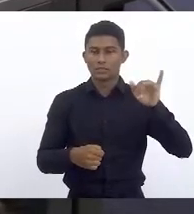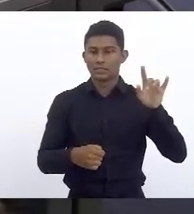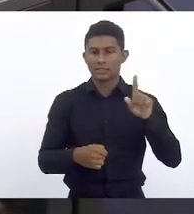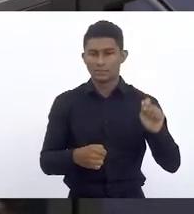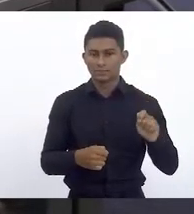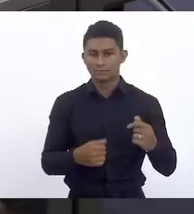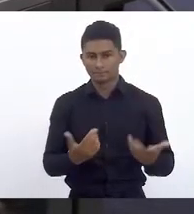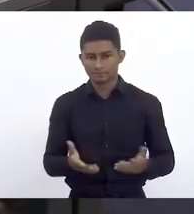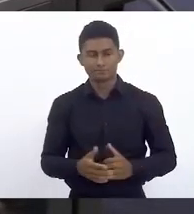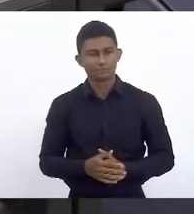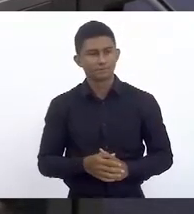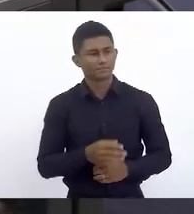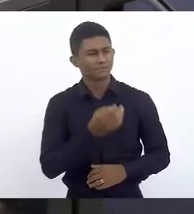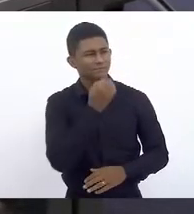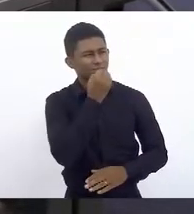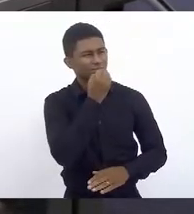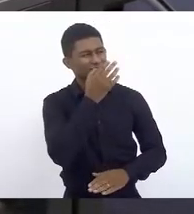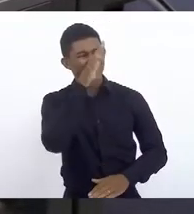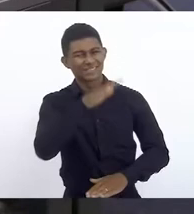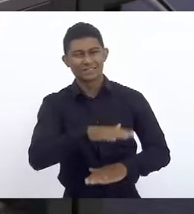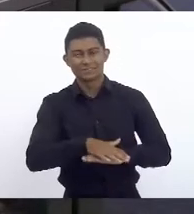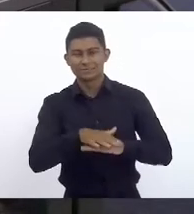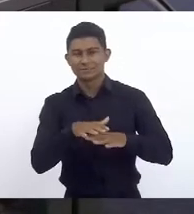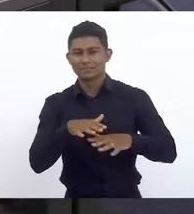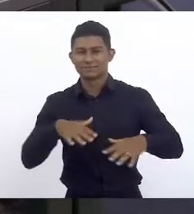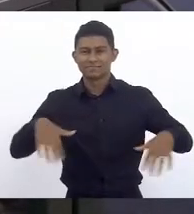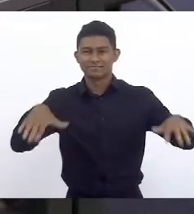Boa tarde a todos. Henrique Diniz, do